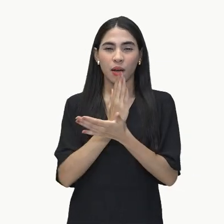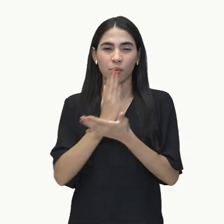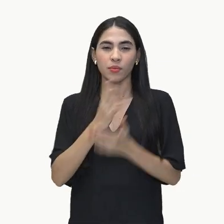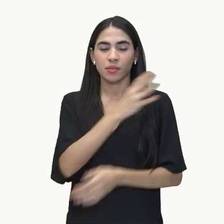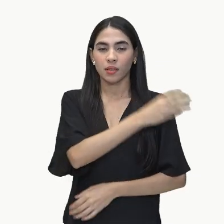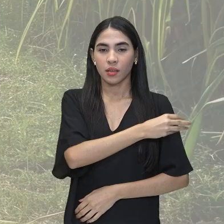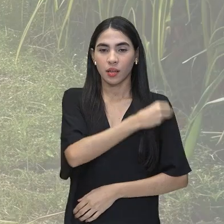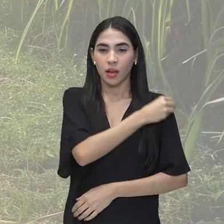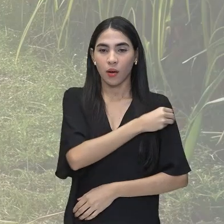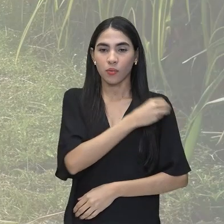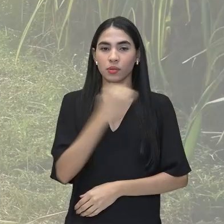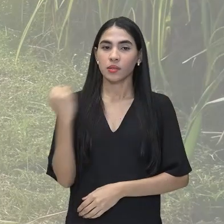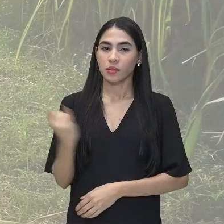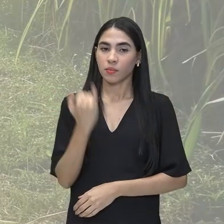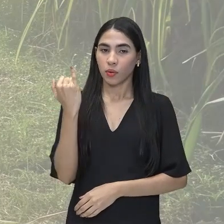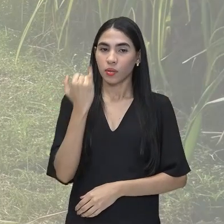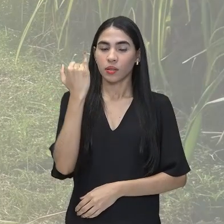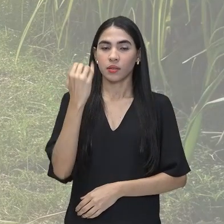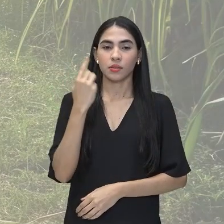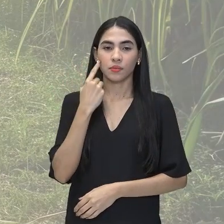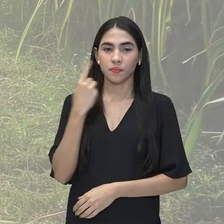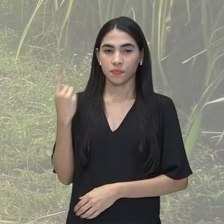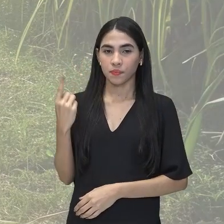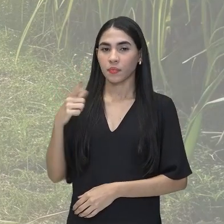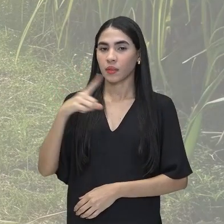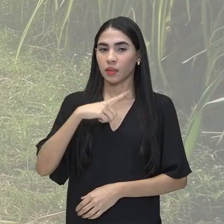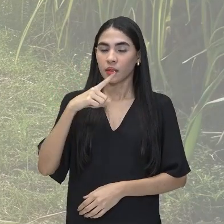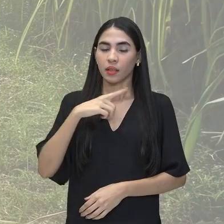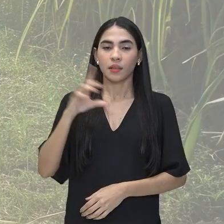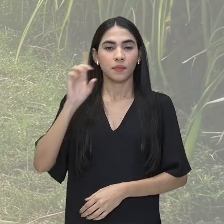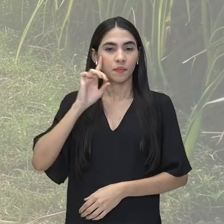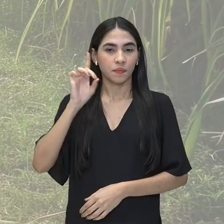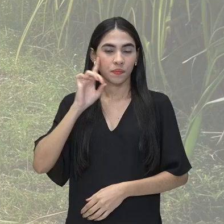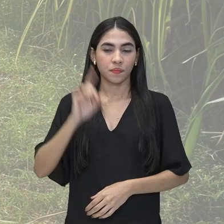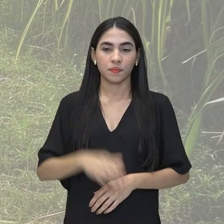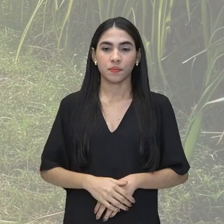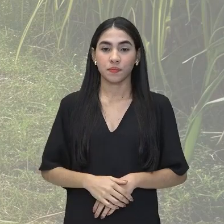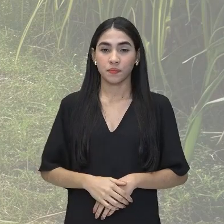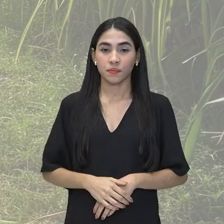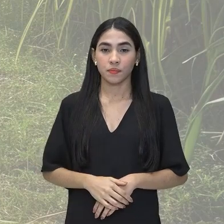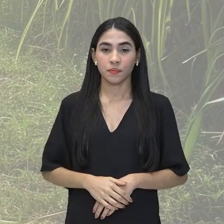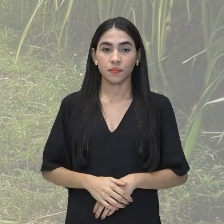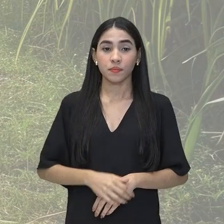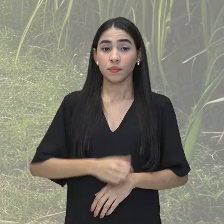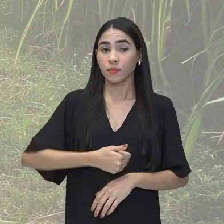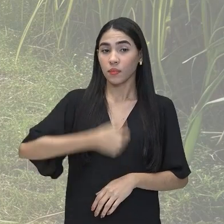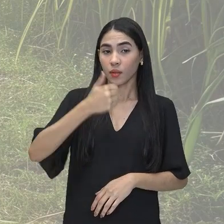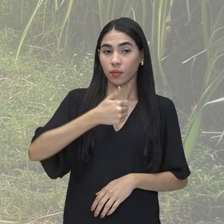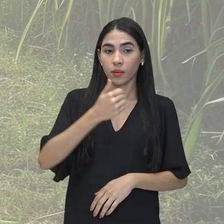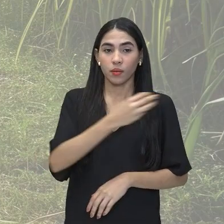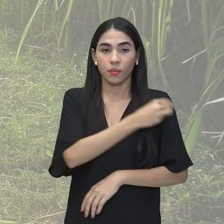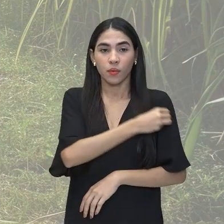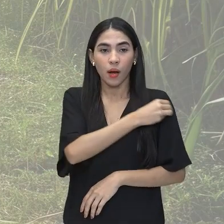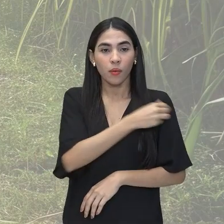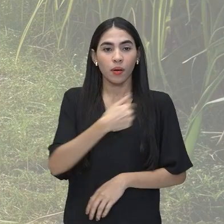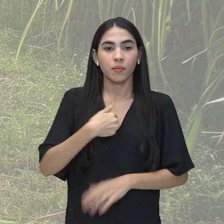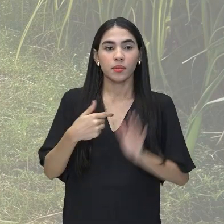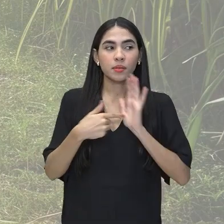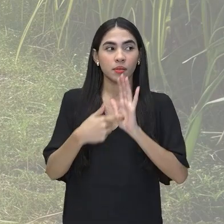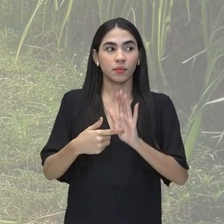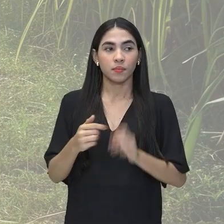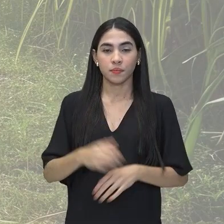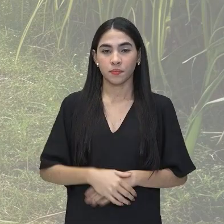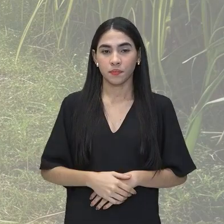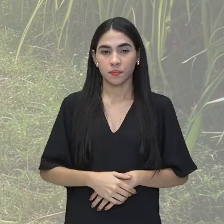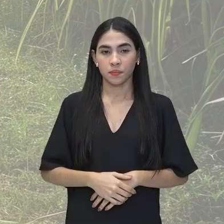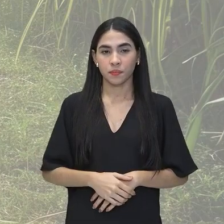álcoois importantes aqui que a gente tem no nosso dia a dia, né? O primeiro álcool que eu trouxe aqui para vocês